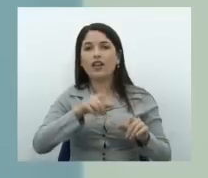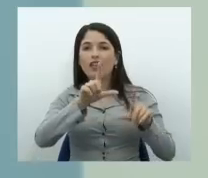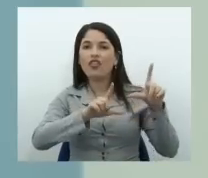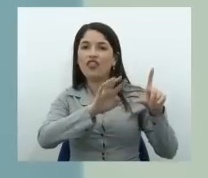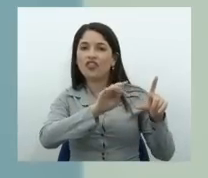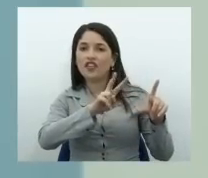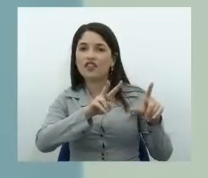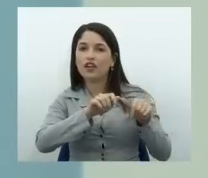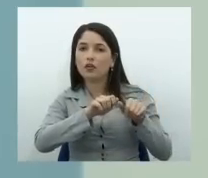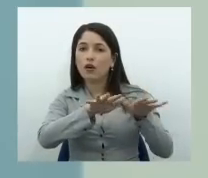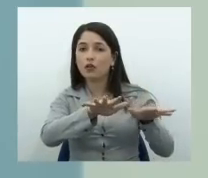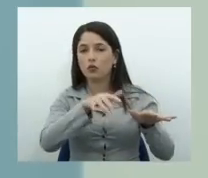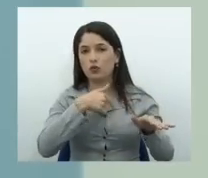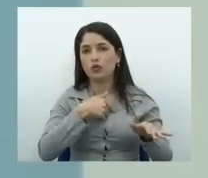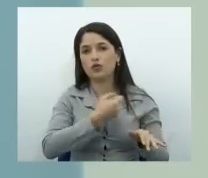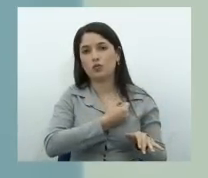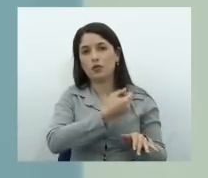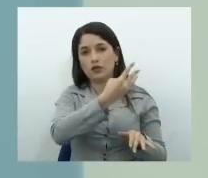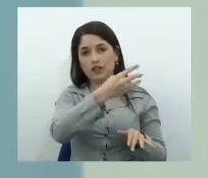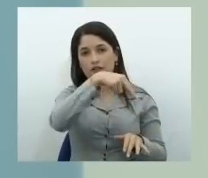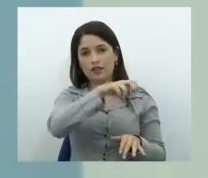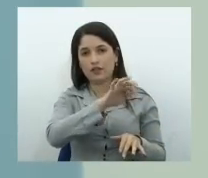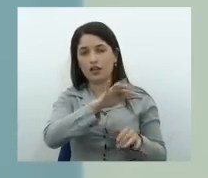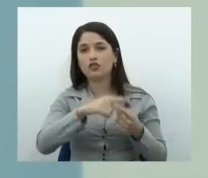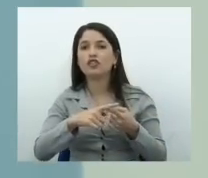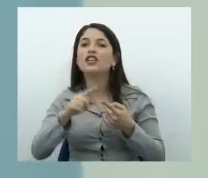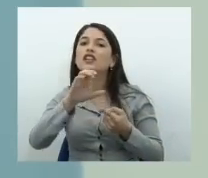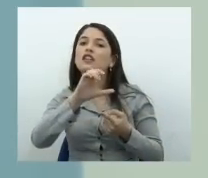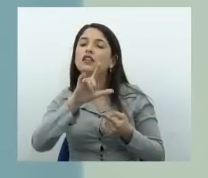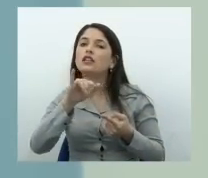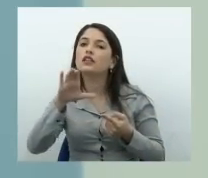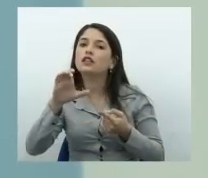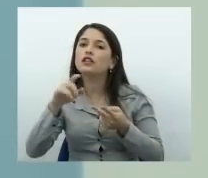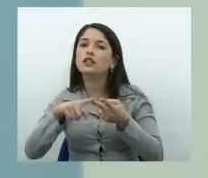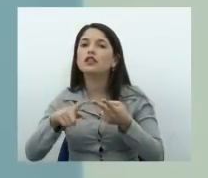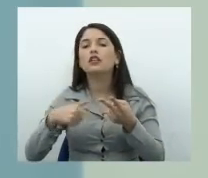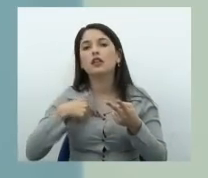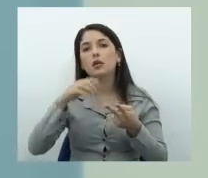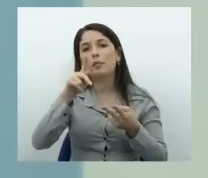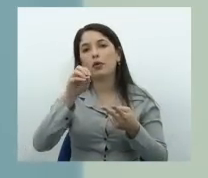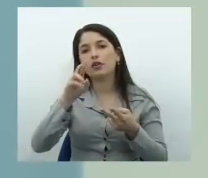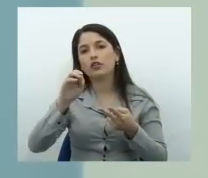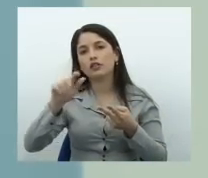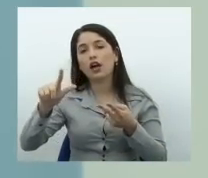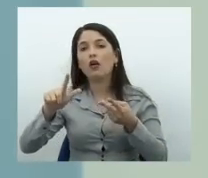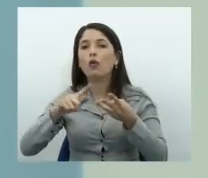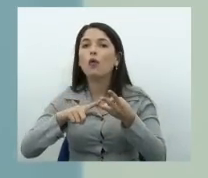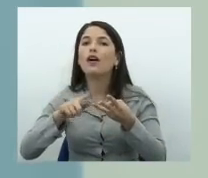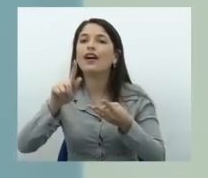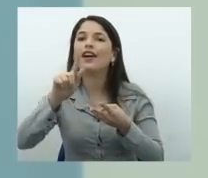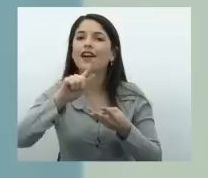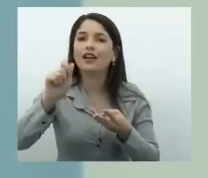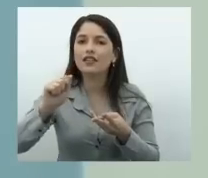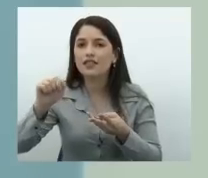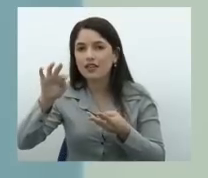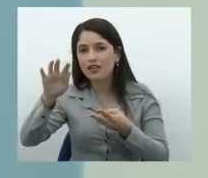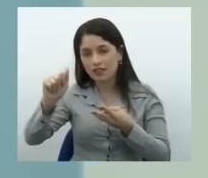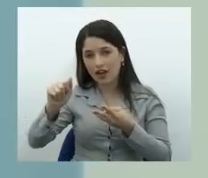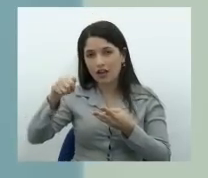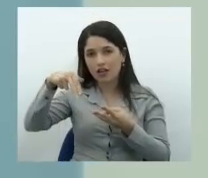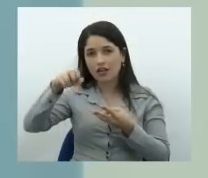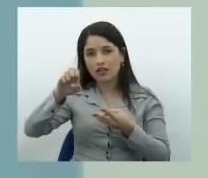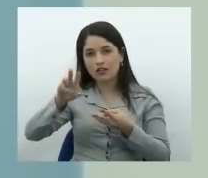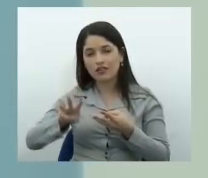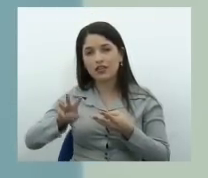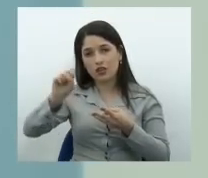o site Guarulhos Web, o site Clique Guarulhos e o portal Gazeta News de Guarulhos. Neste bloco, o candidato vai perguntar para